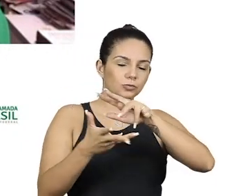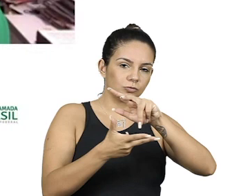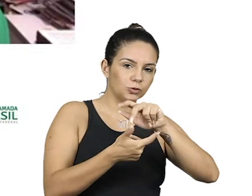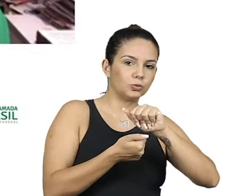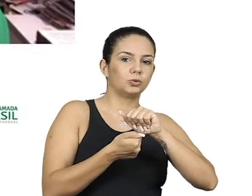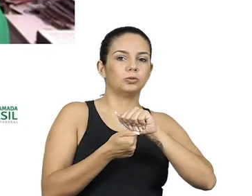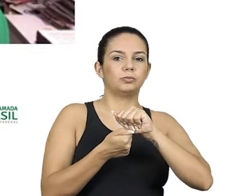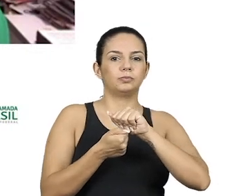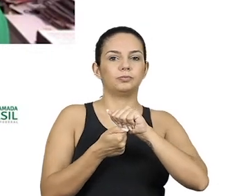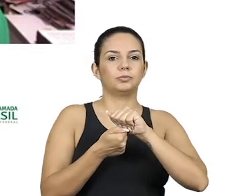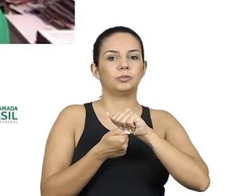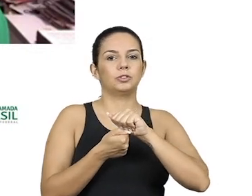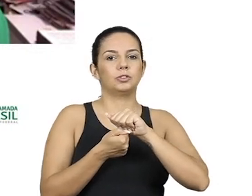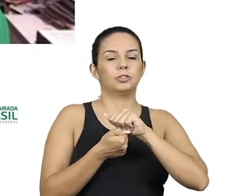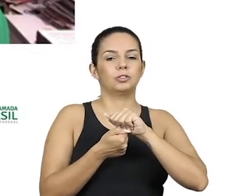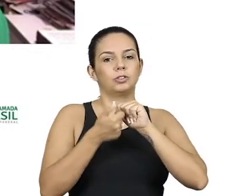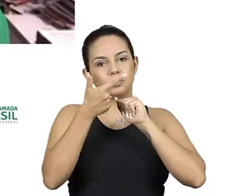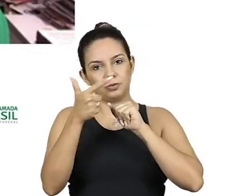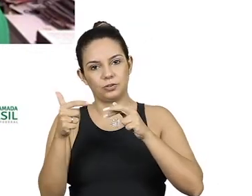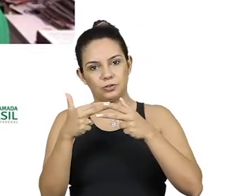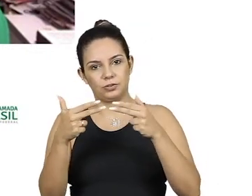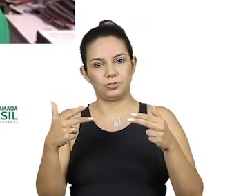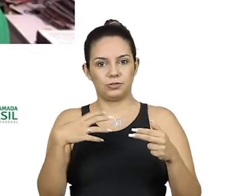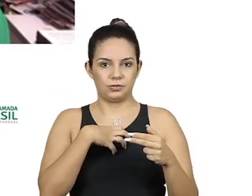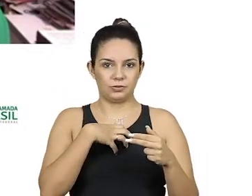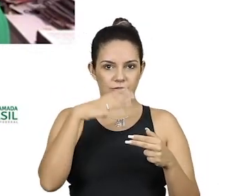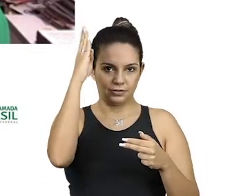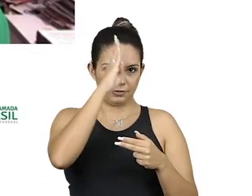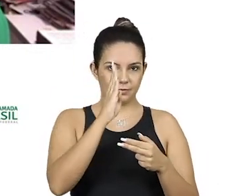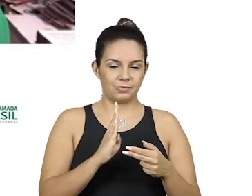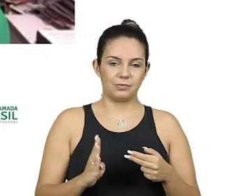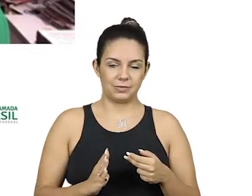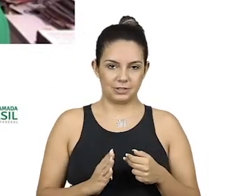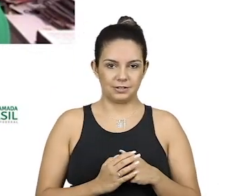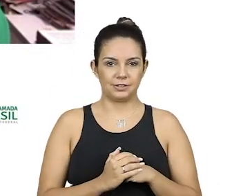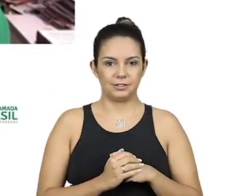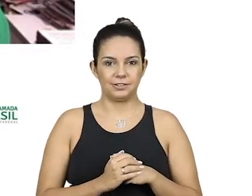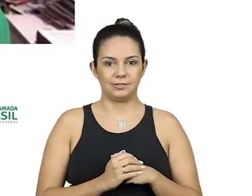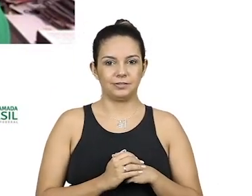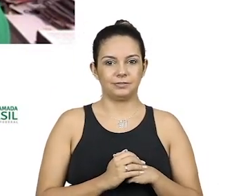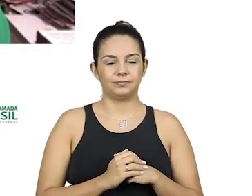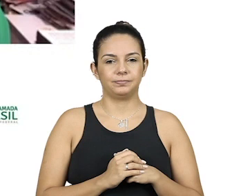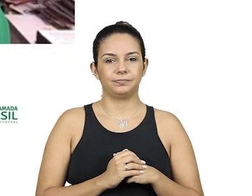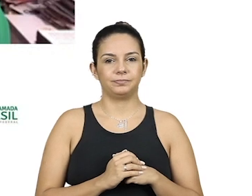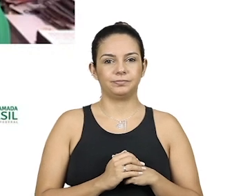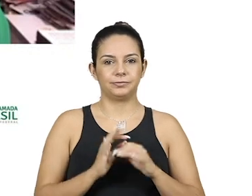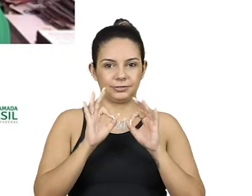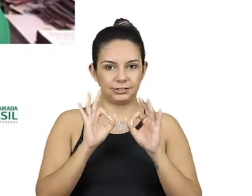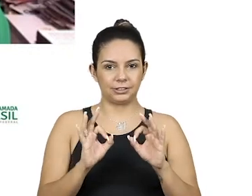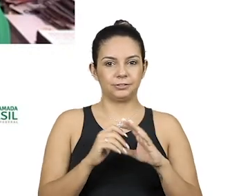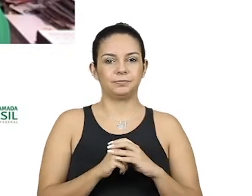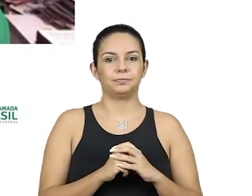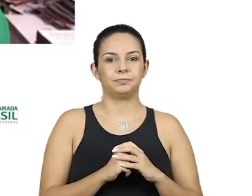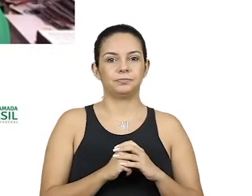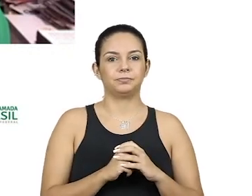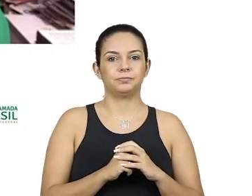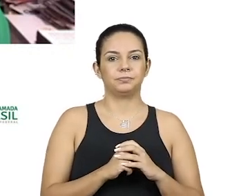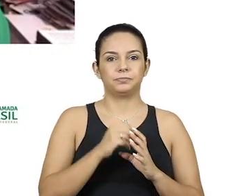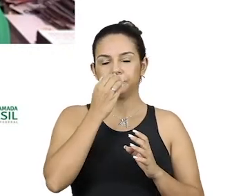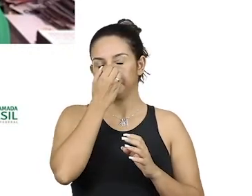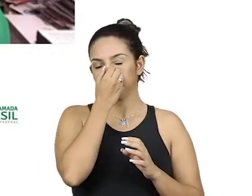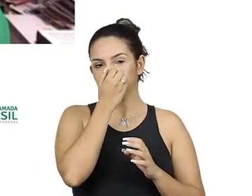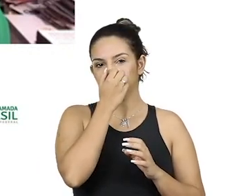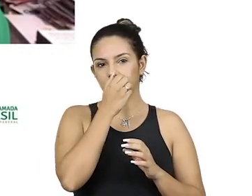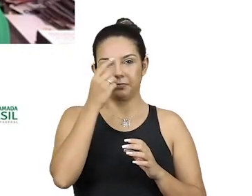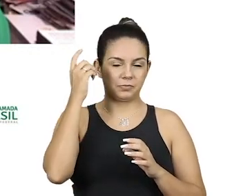mundo e outra coisa é como eu sinto o Brasil, tá certo?